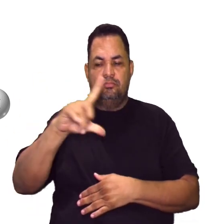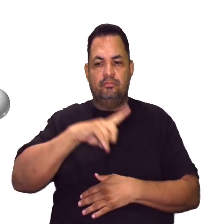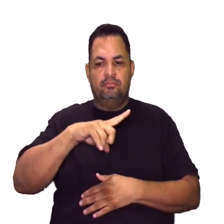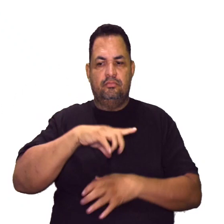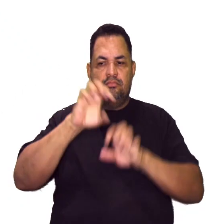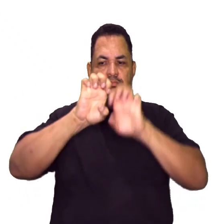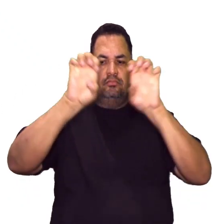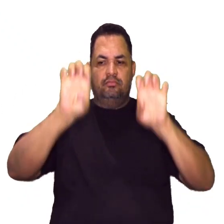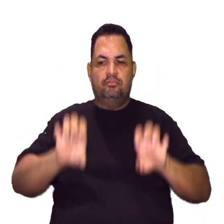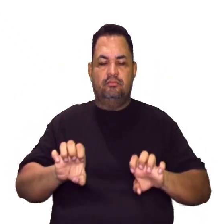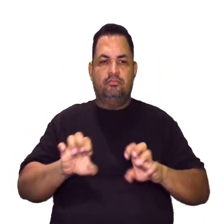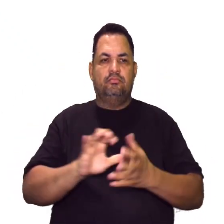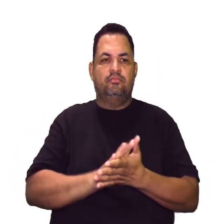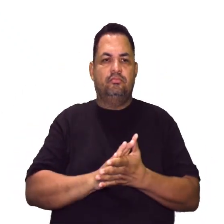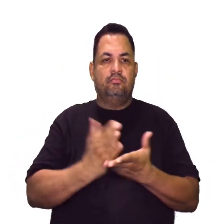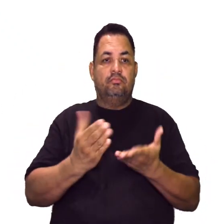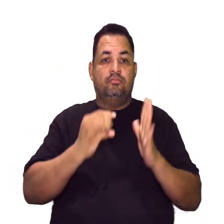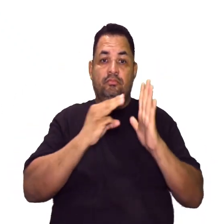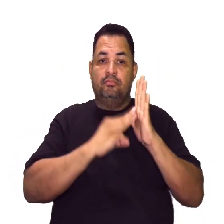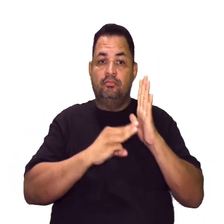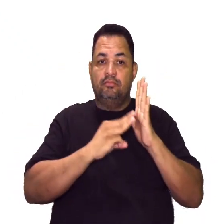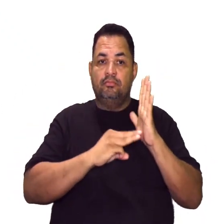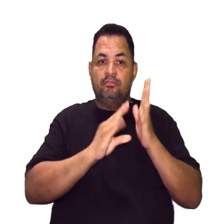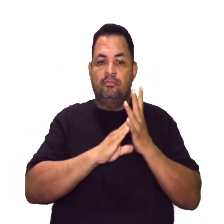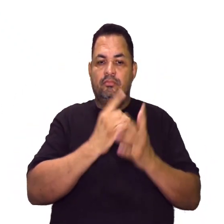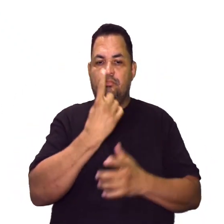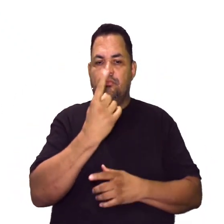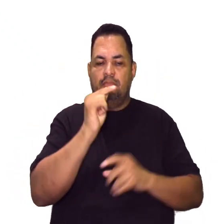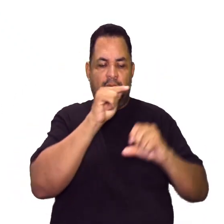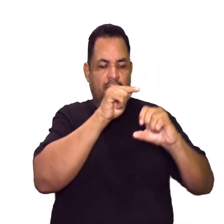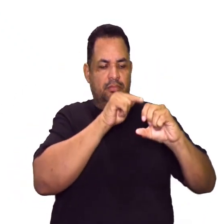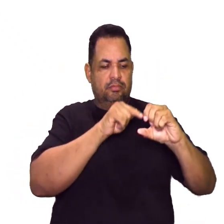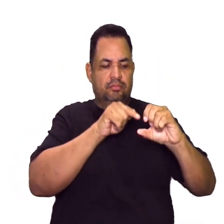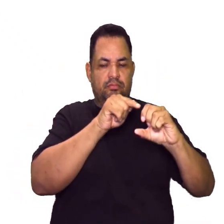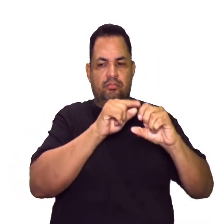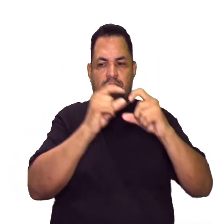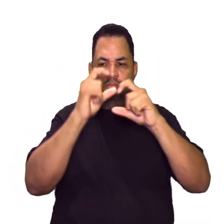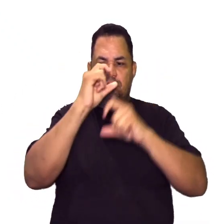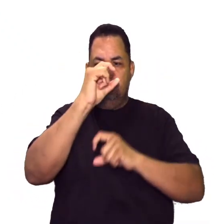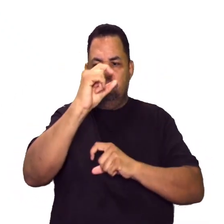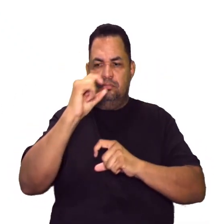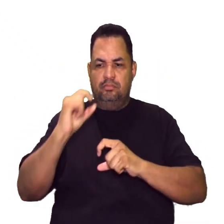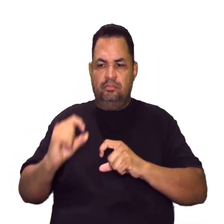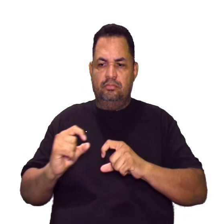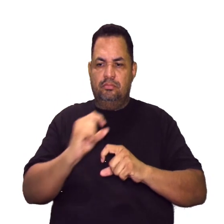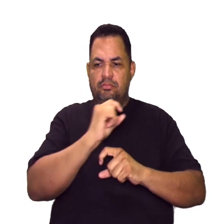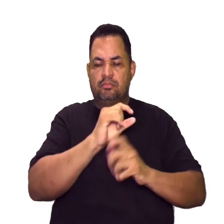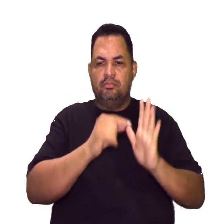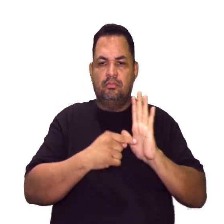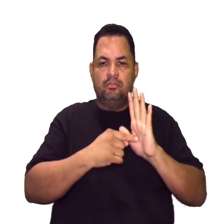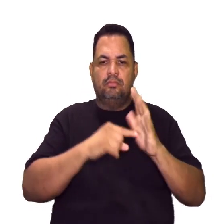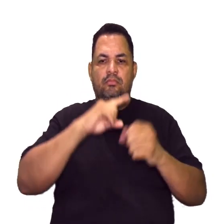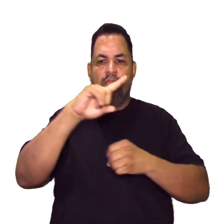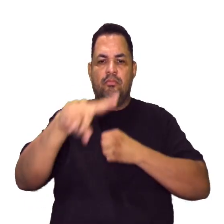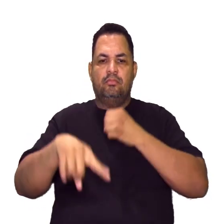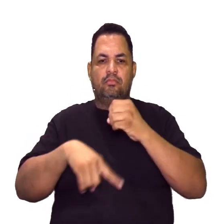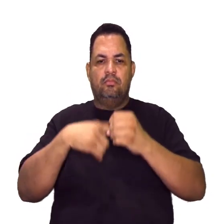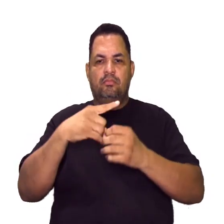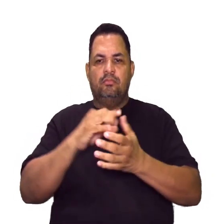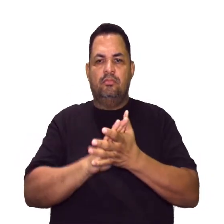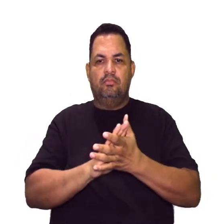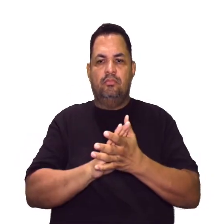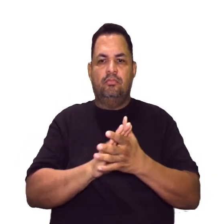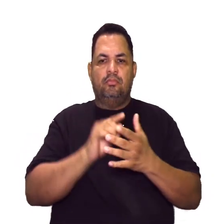espacial. Nesses modelos, cada bolinha representa um átomo. E